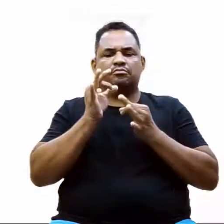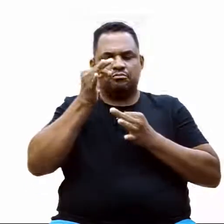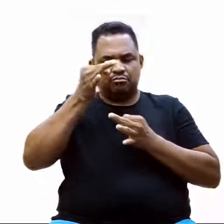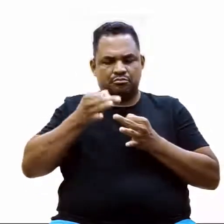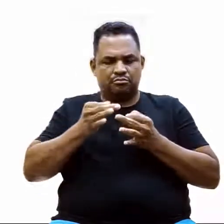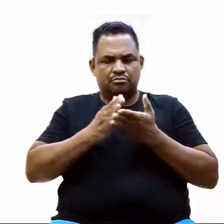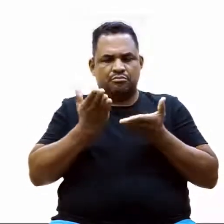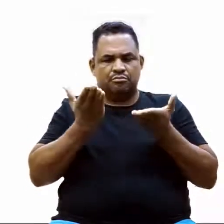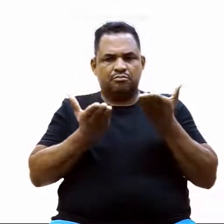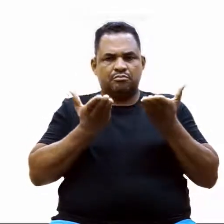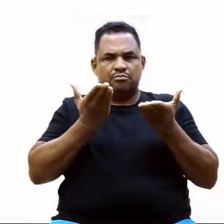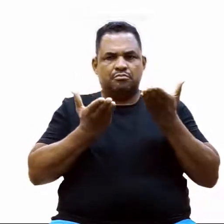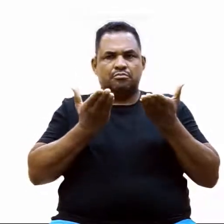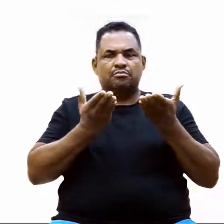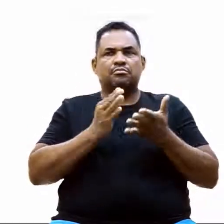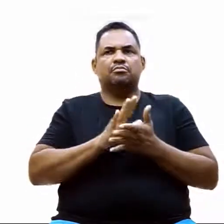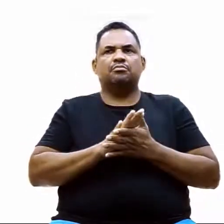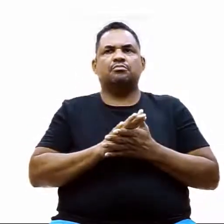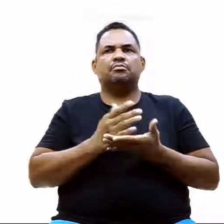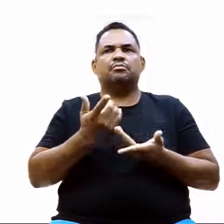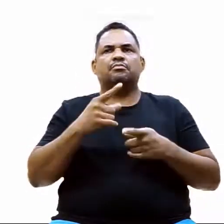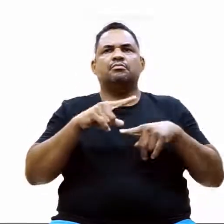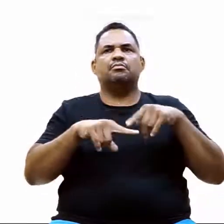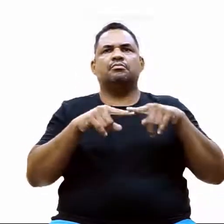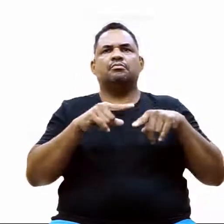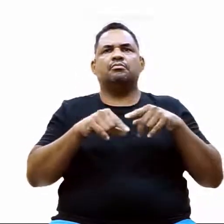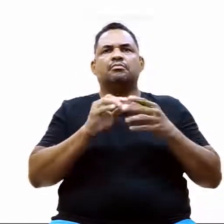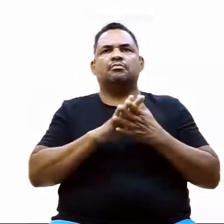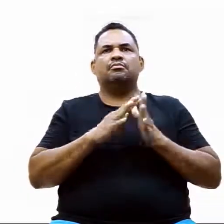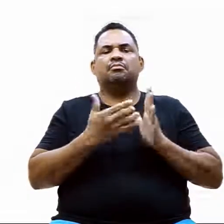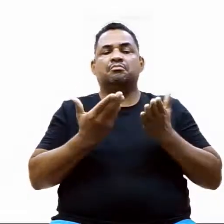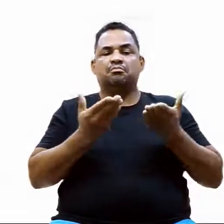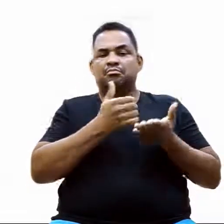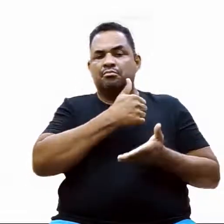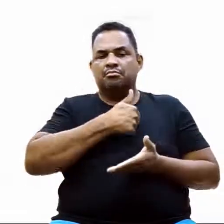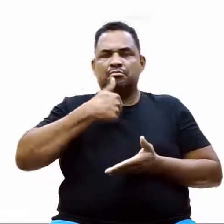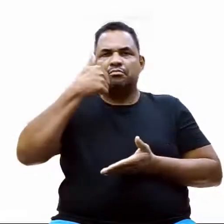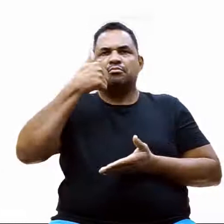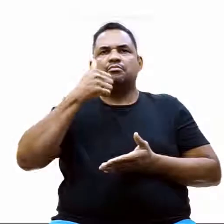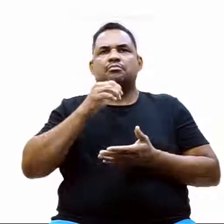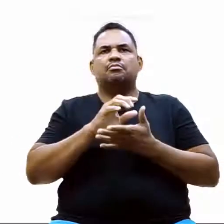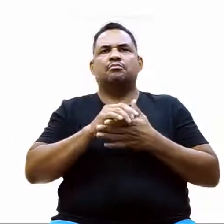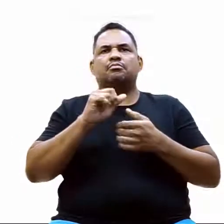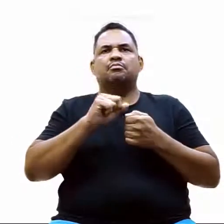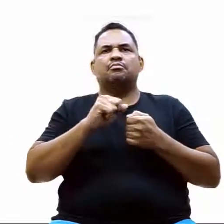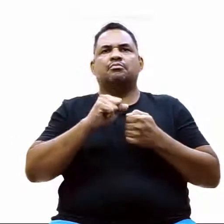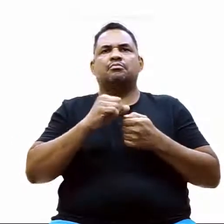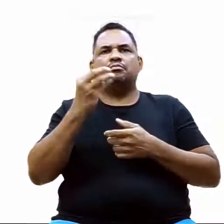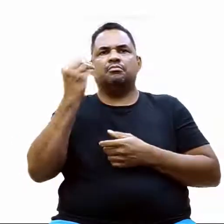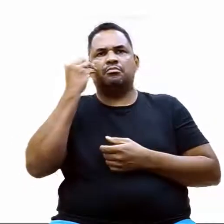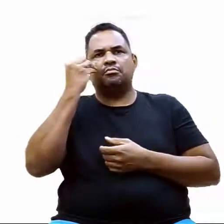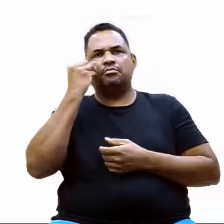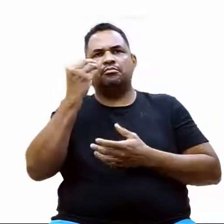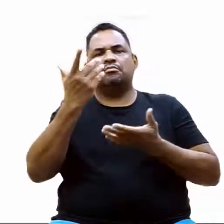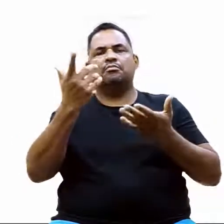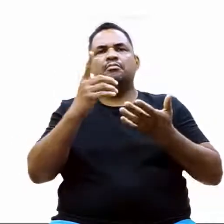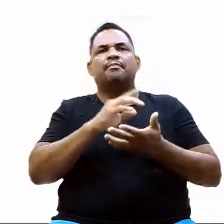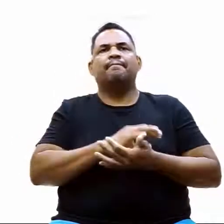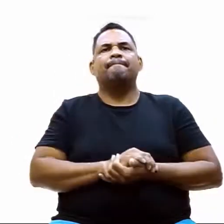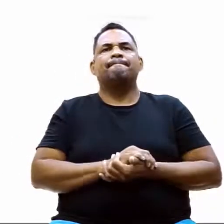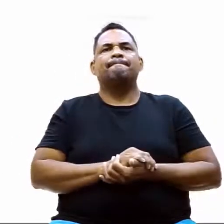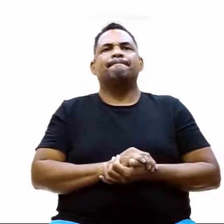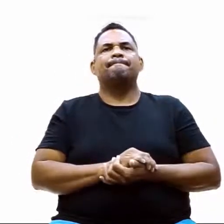balança. E aí é o instrumento mais indicado. Onde o reagente 9 gramas e o